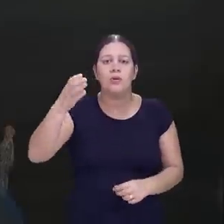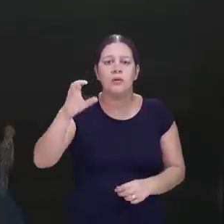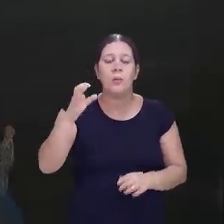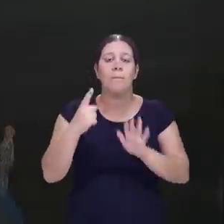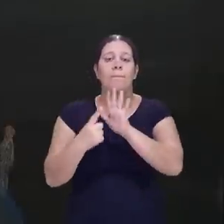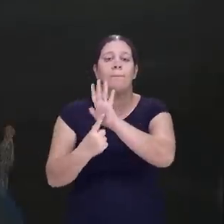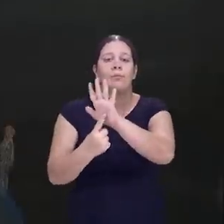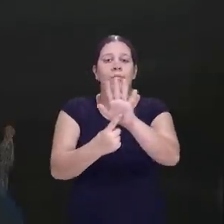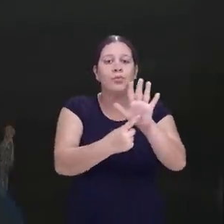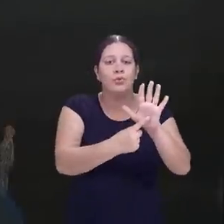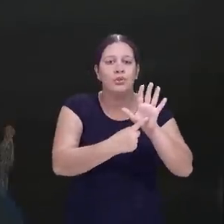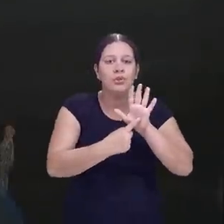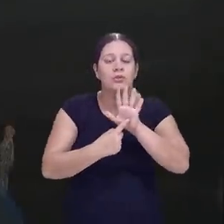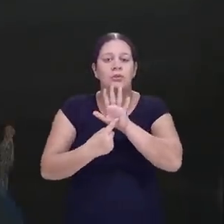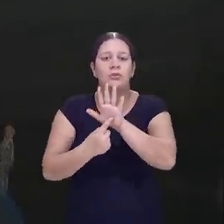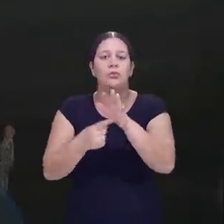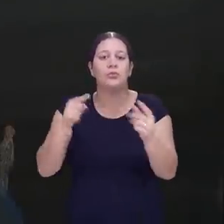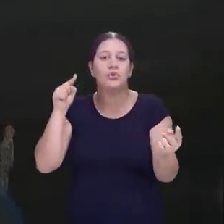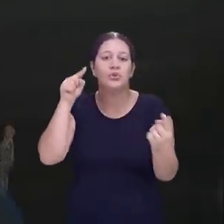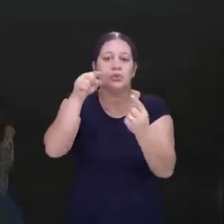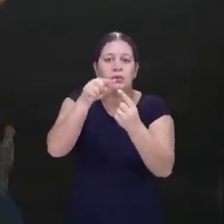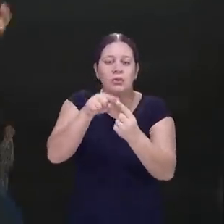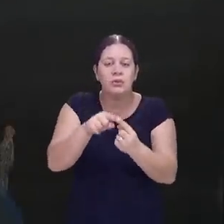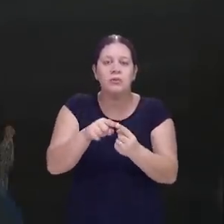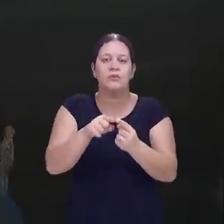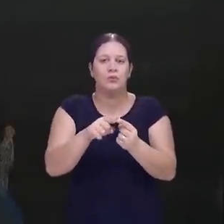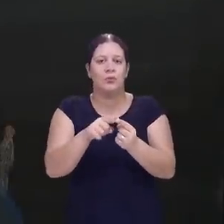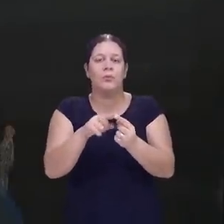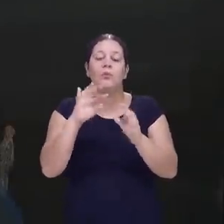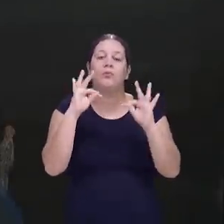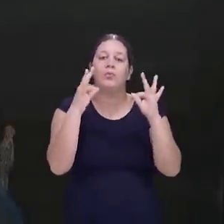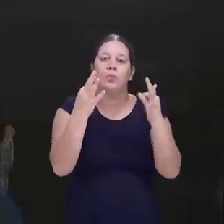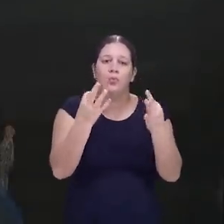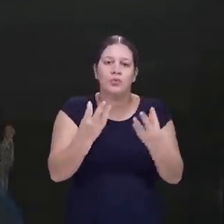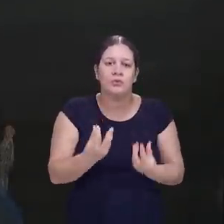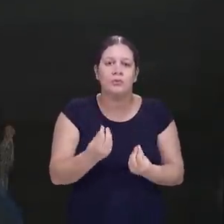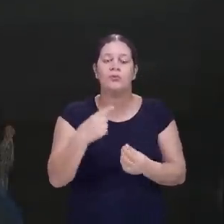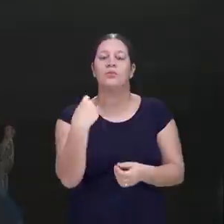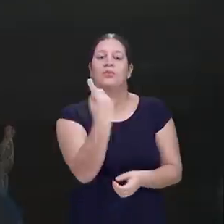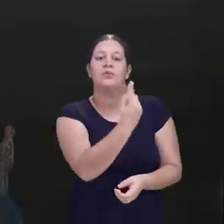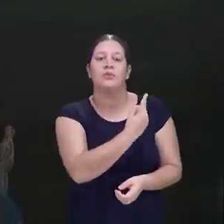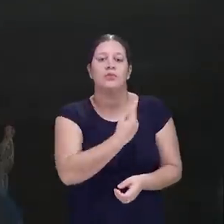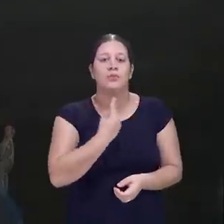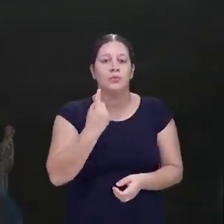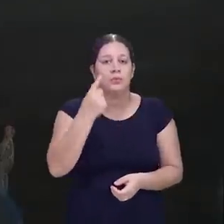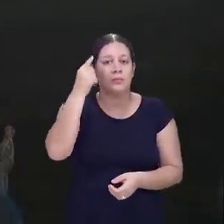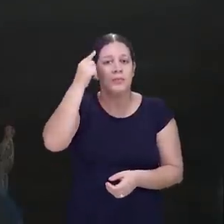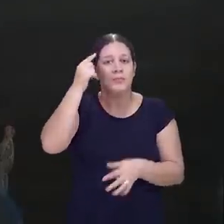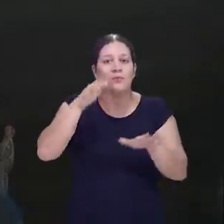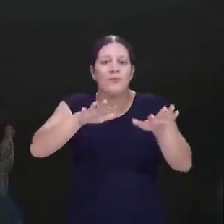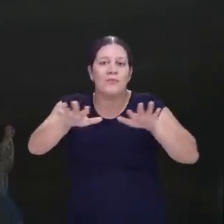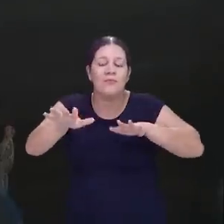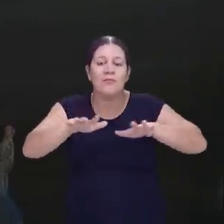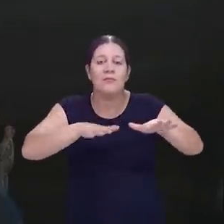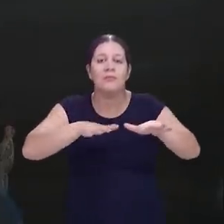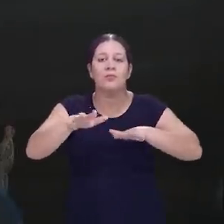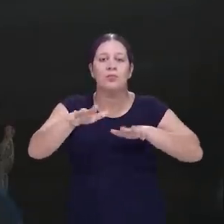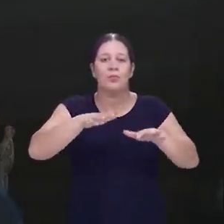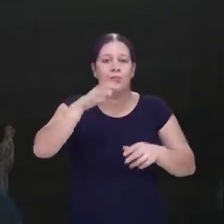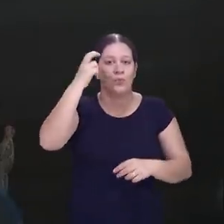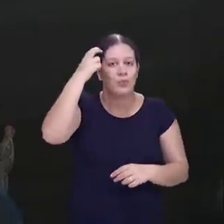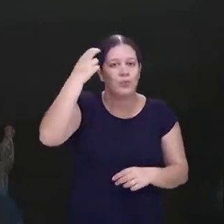climática, acaba mostrando e dando aí um objetivo comum para todos. A gente pensa nas manifestações